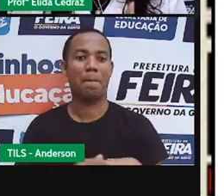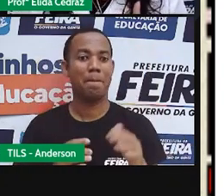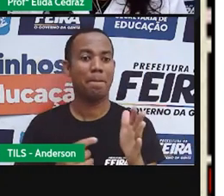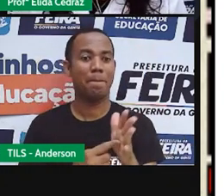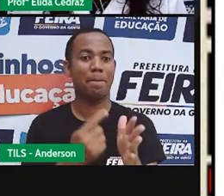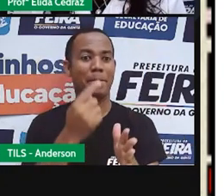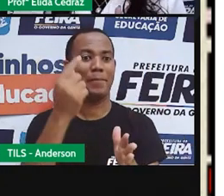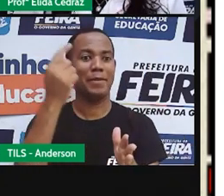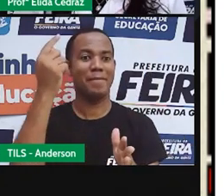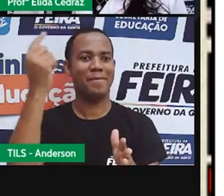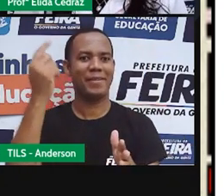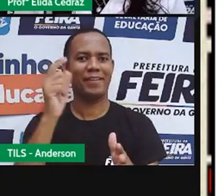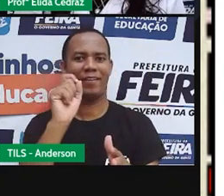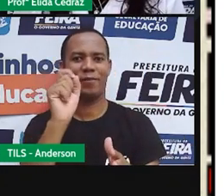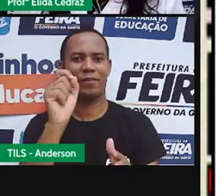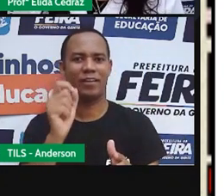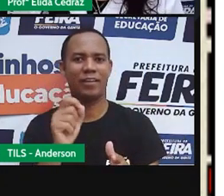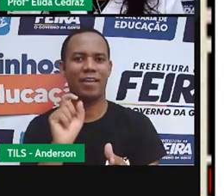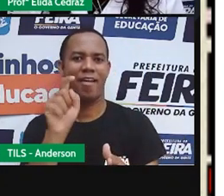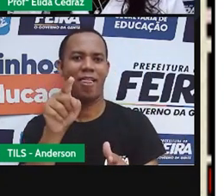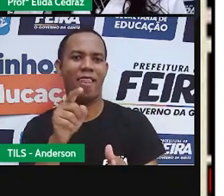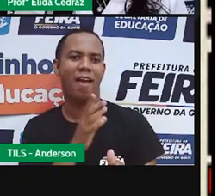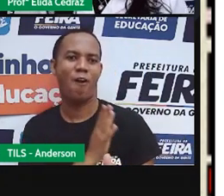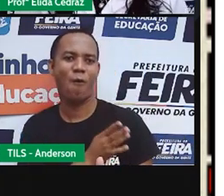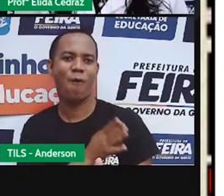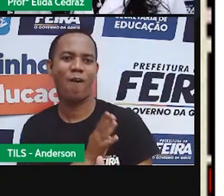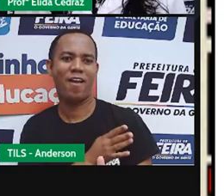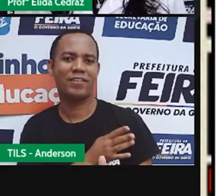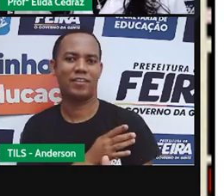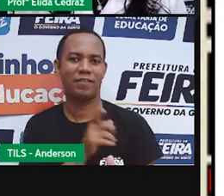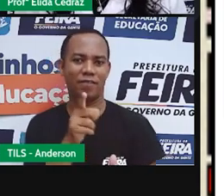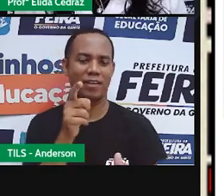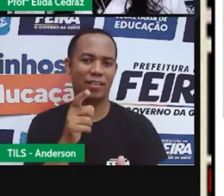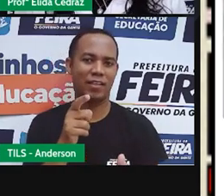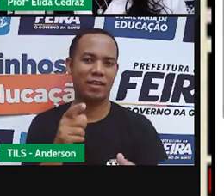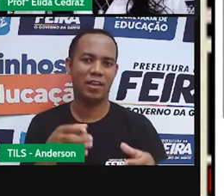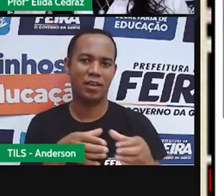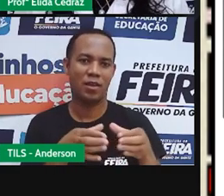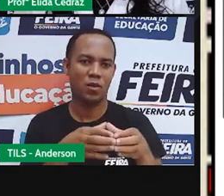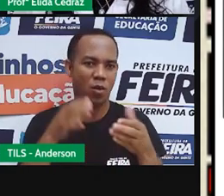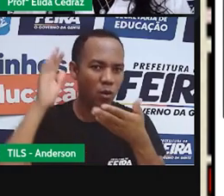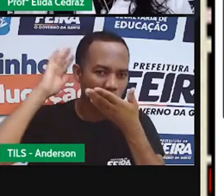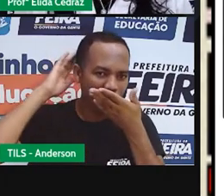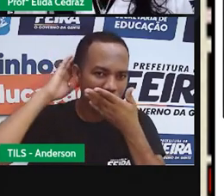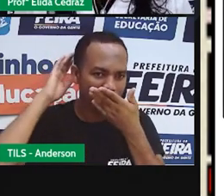a primeira cirurgiã cardiovascular indígena.